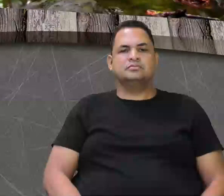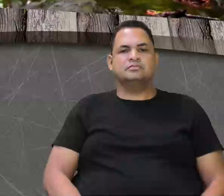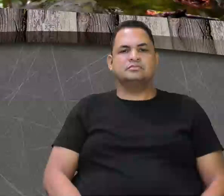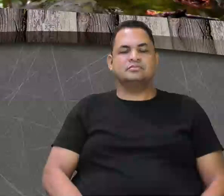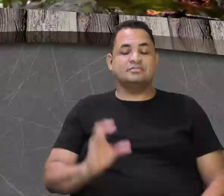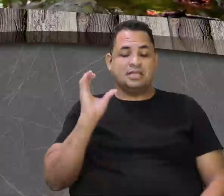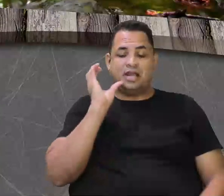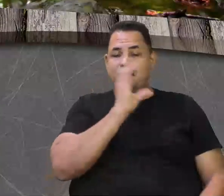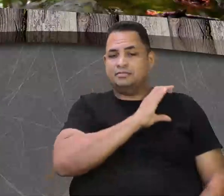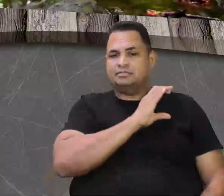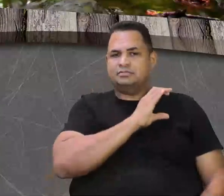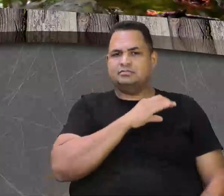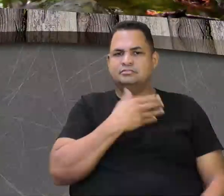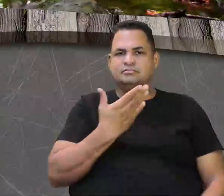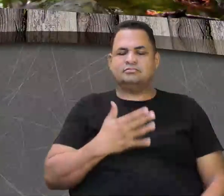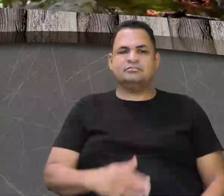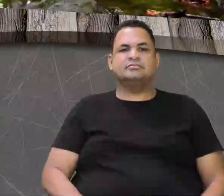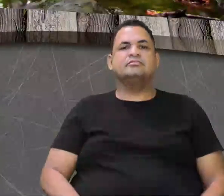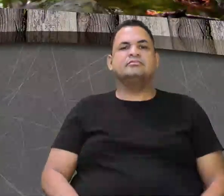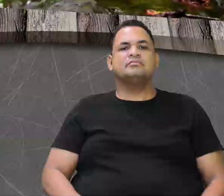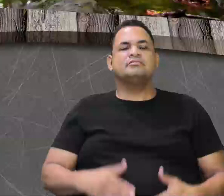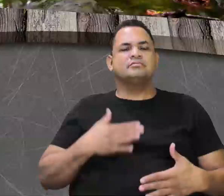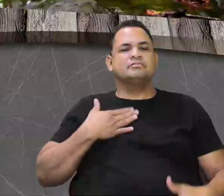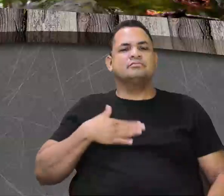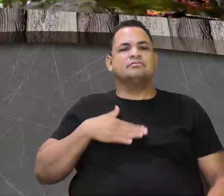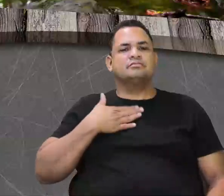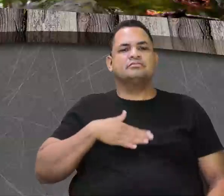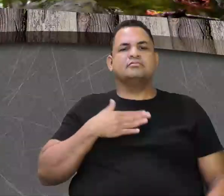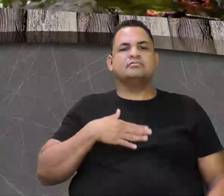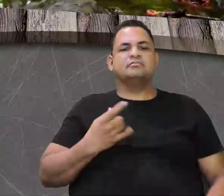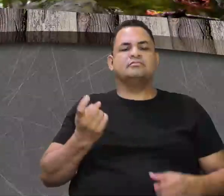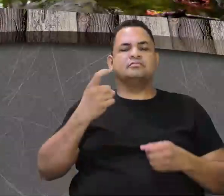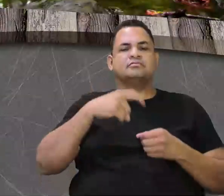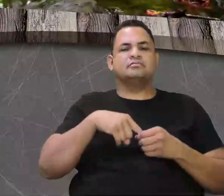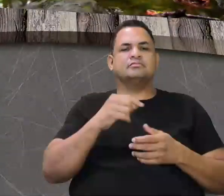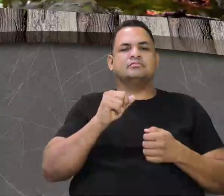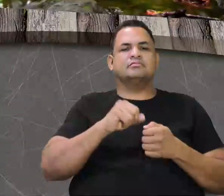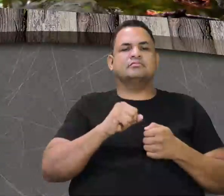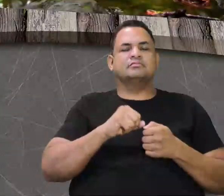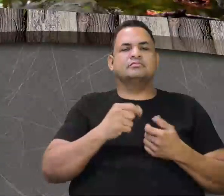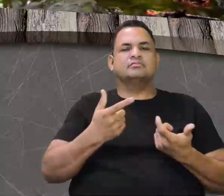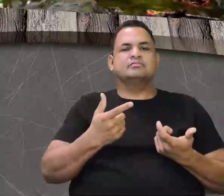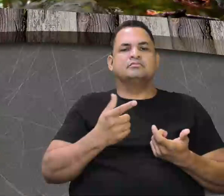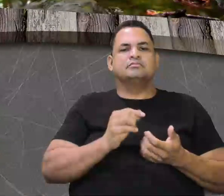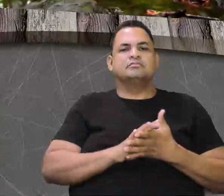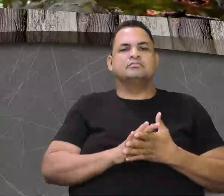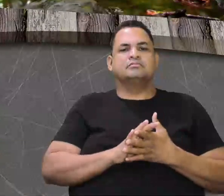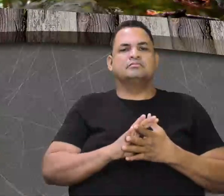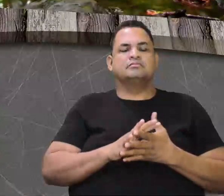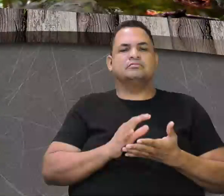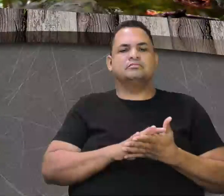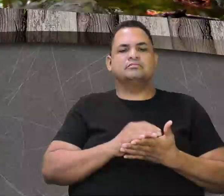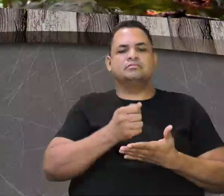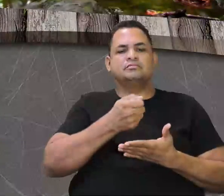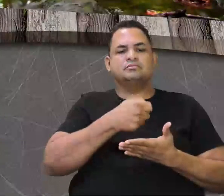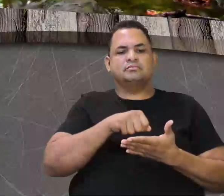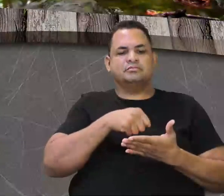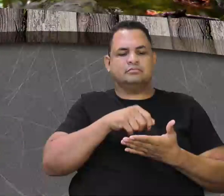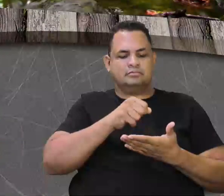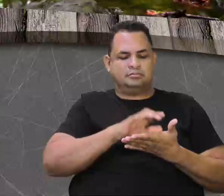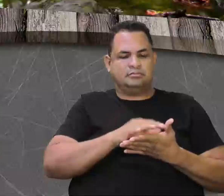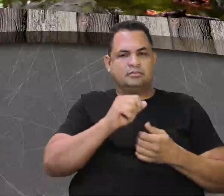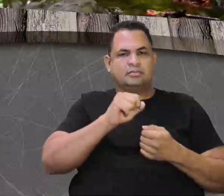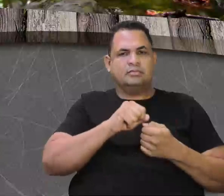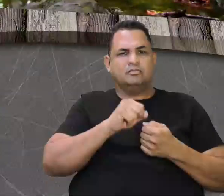Aí, rapidinho. Tranquilinho, estamos aqui de volta. Agora a gente vai fazer a resolução dessas atividades